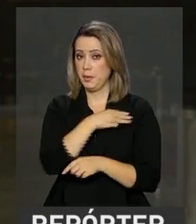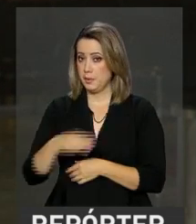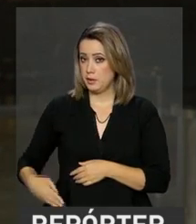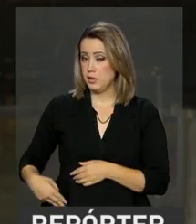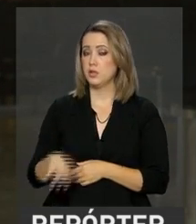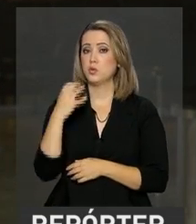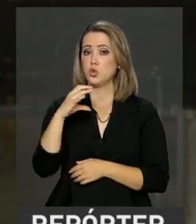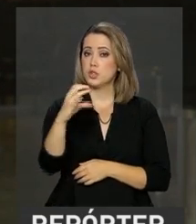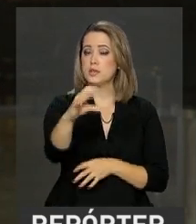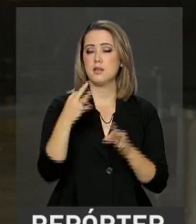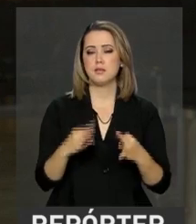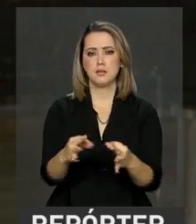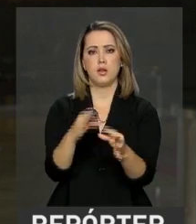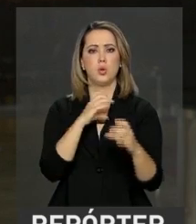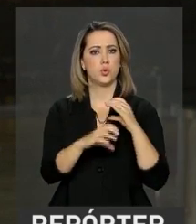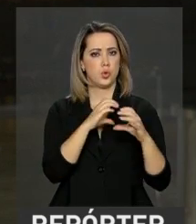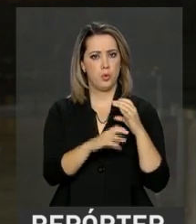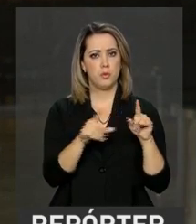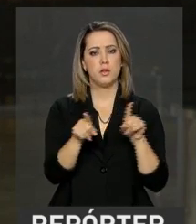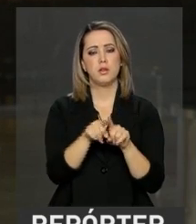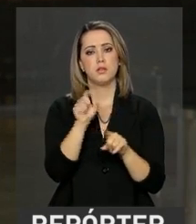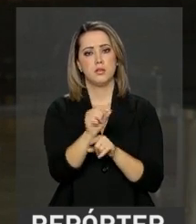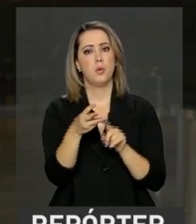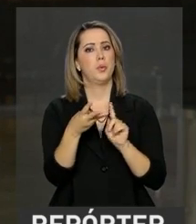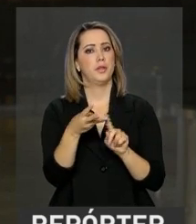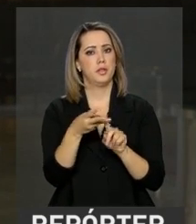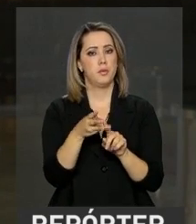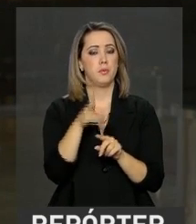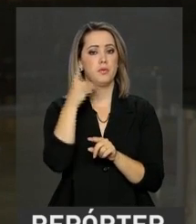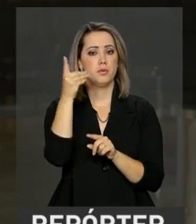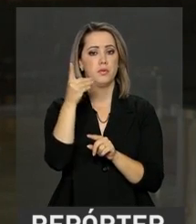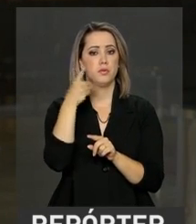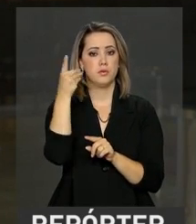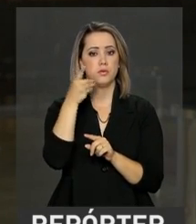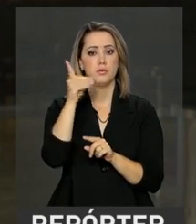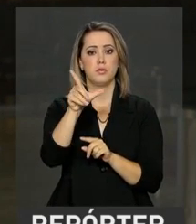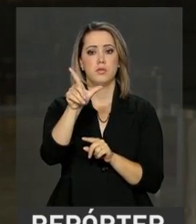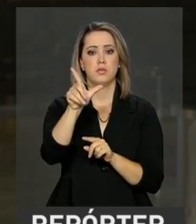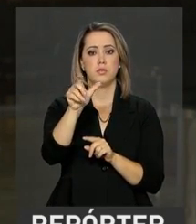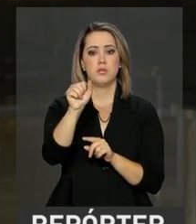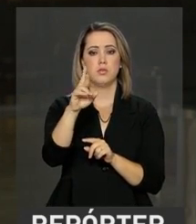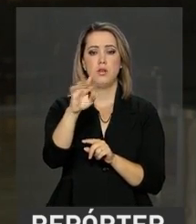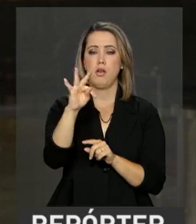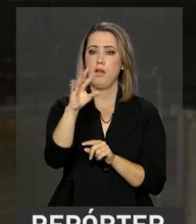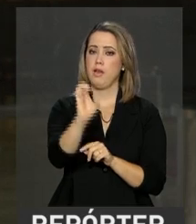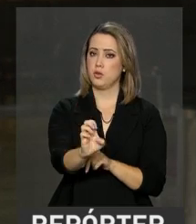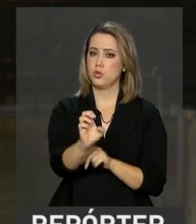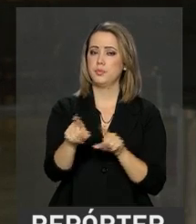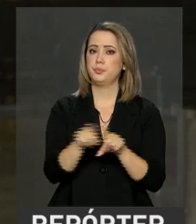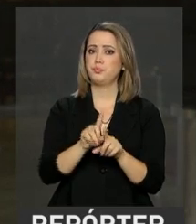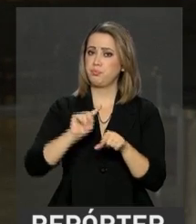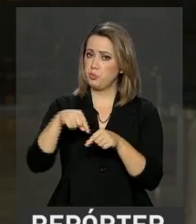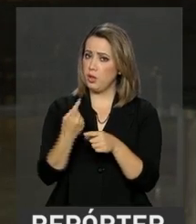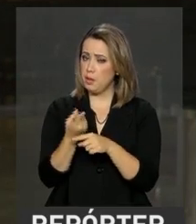Tecnologia inovações e comunicações Gilberto Cassab e com o deputado laert Bessa e à tarde o presidente embarca